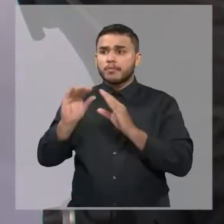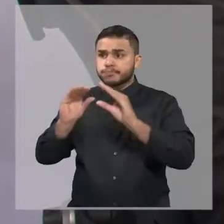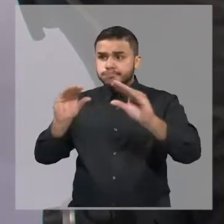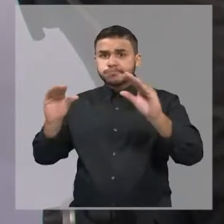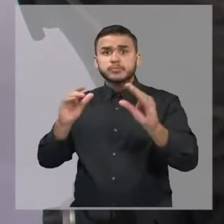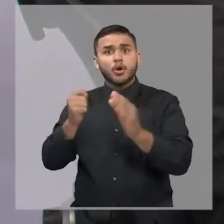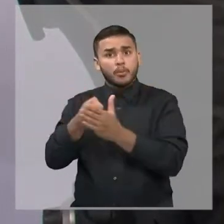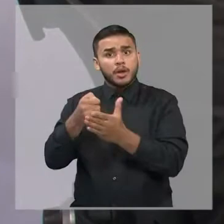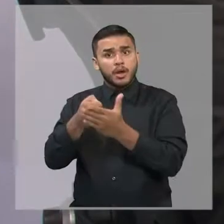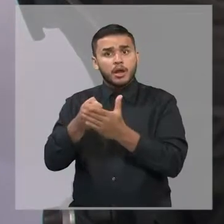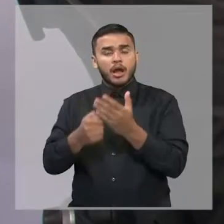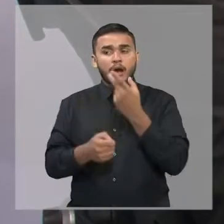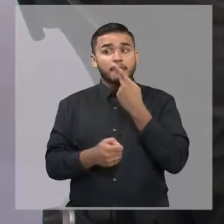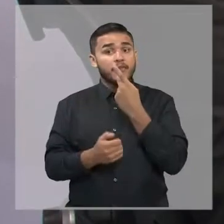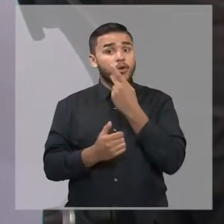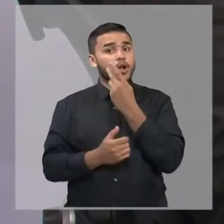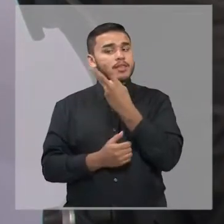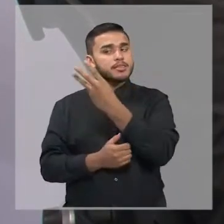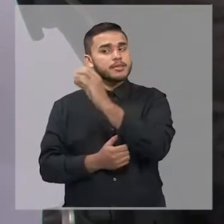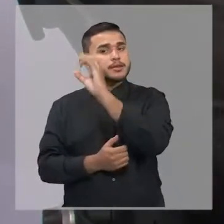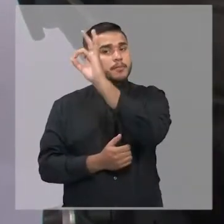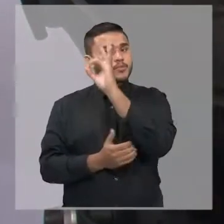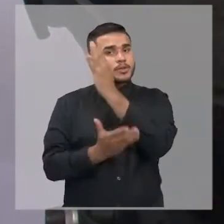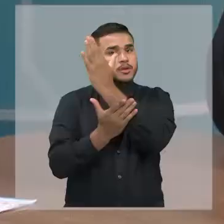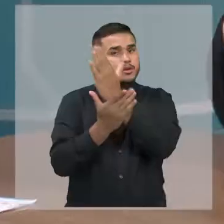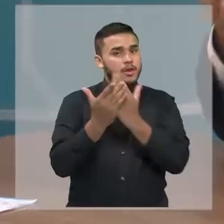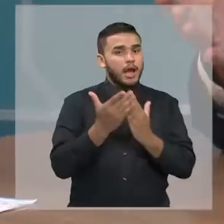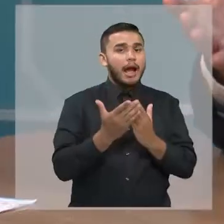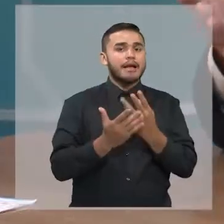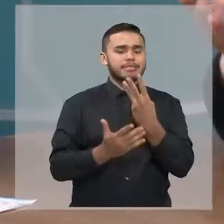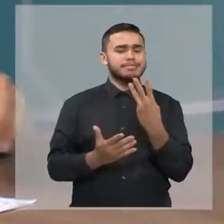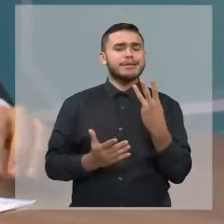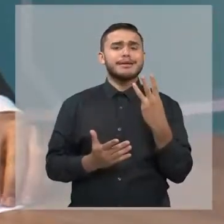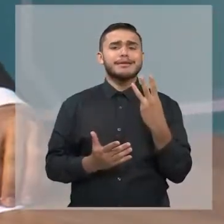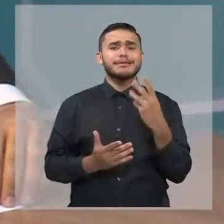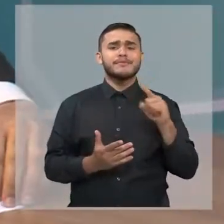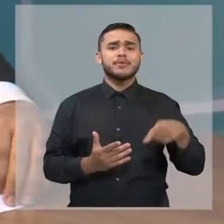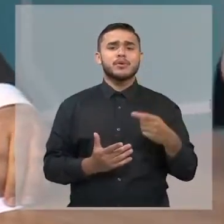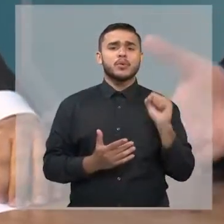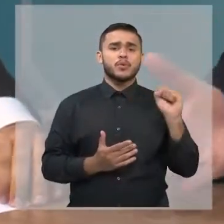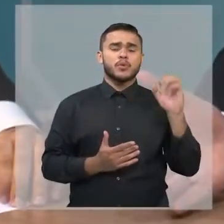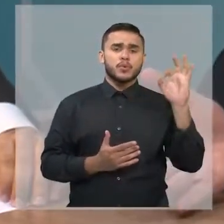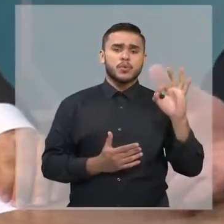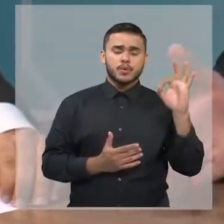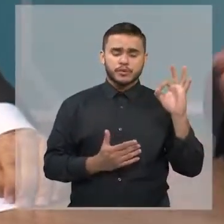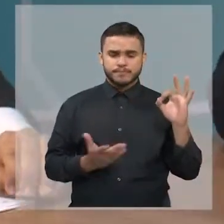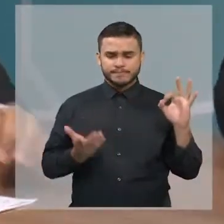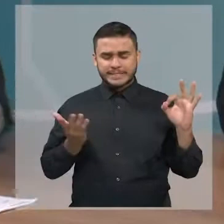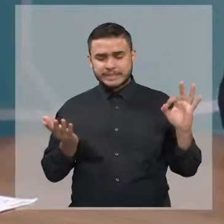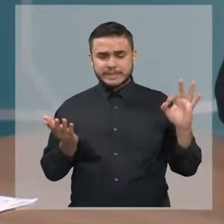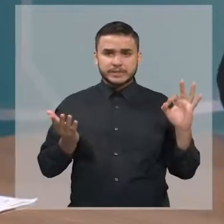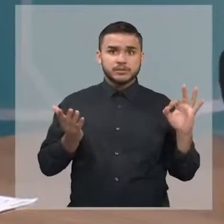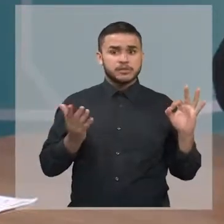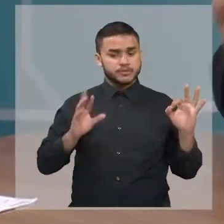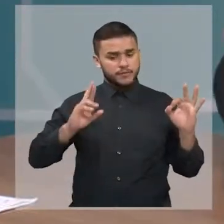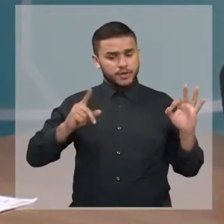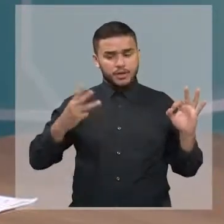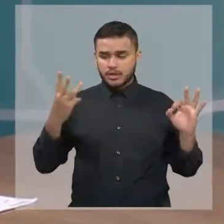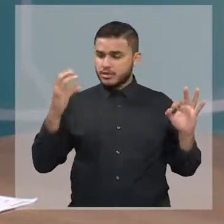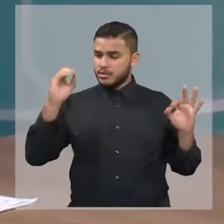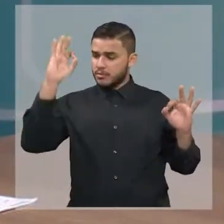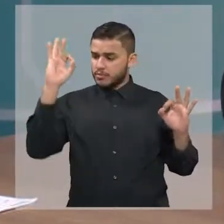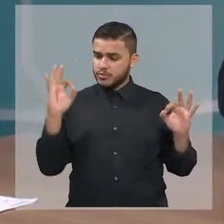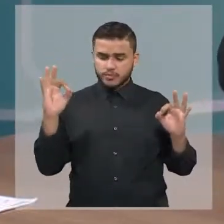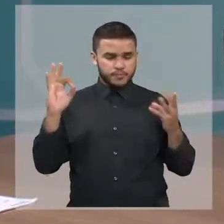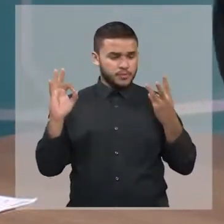Então, tem essa questão que a gente ainda vai ter que enxergar qual é realmente, se é 30%, se é 3,8%, que é uma diferença muito grande,